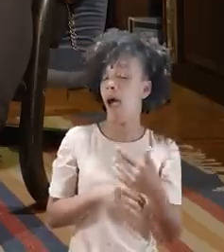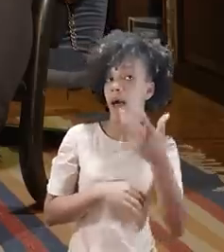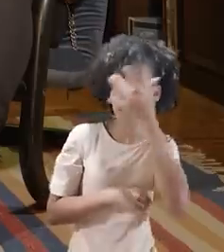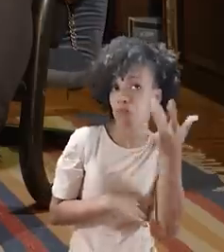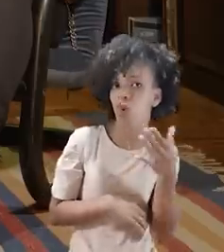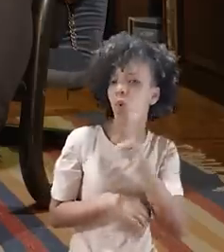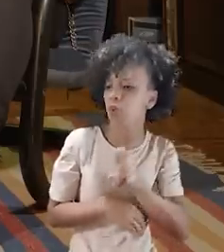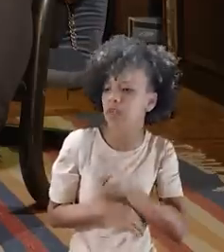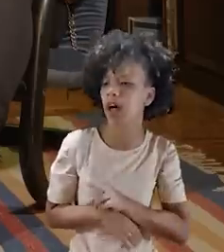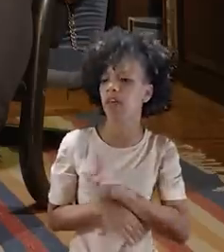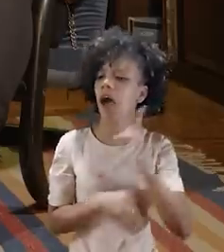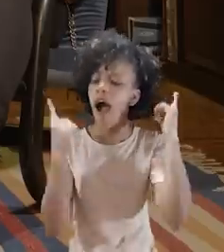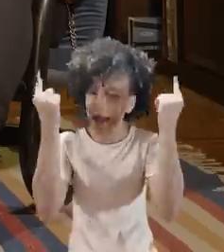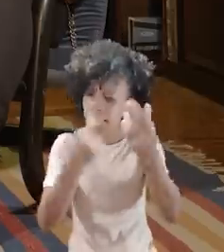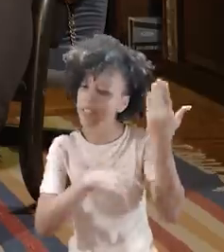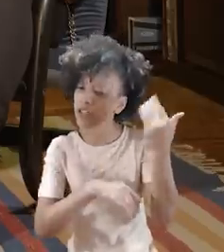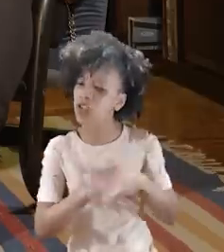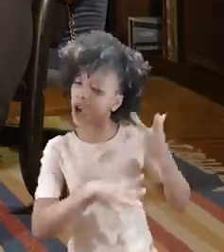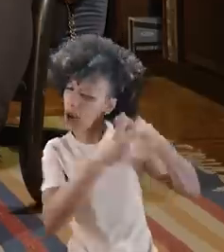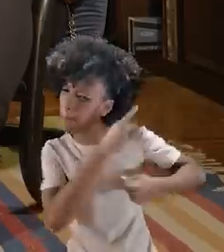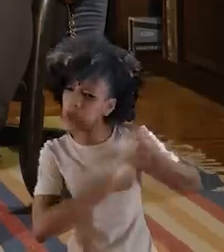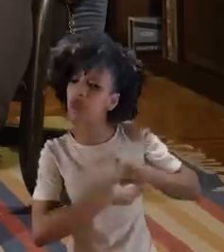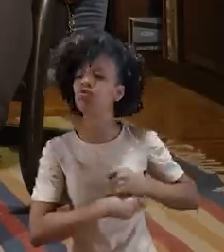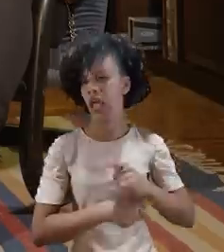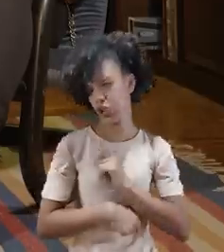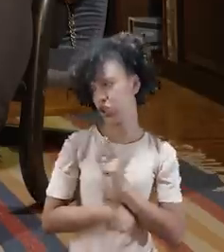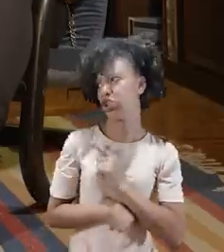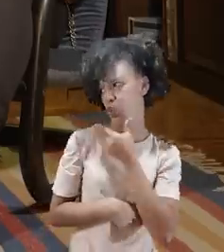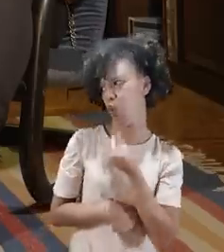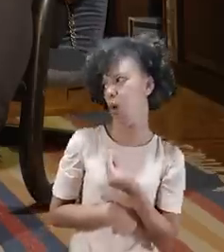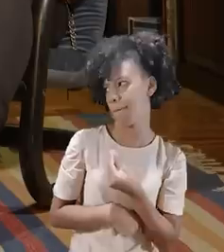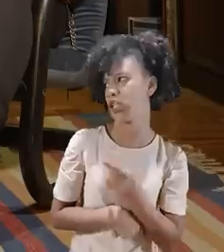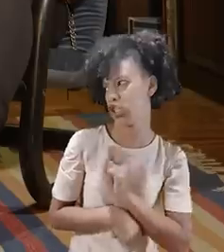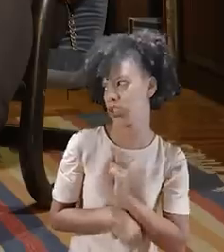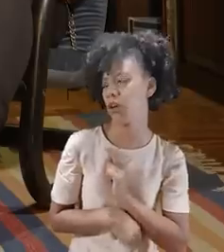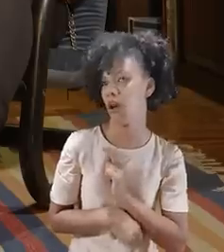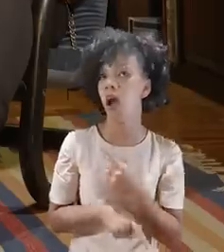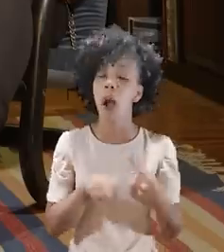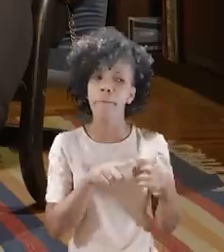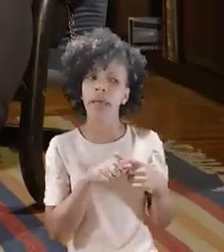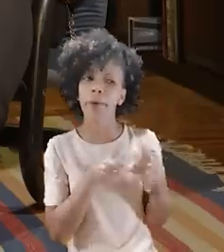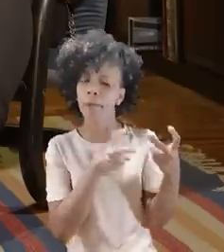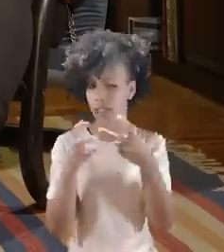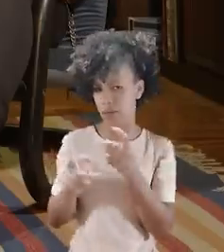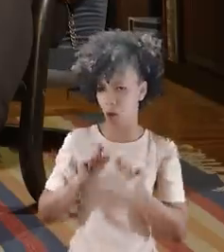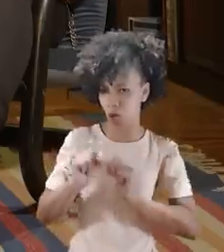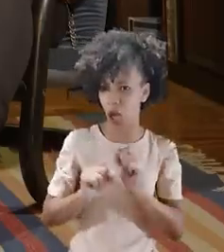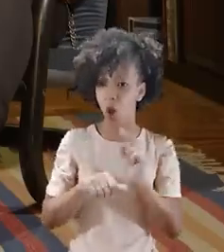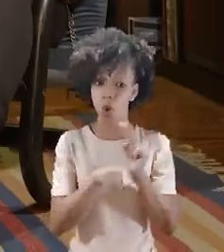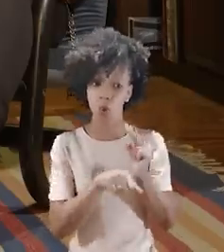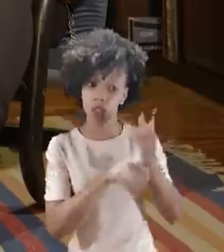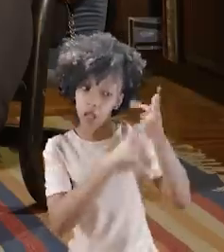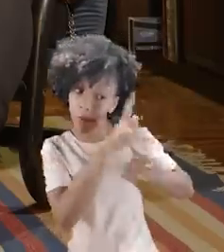o cara usava né Grécia antiga cabelo comprido tá ligado era uma coisa Como assim né É porque eu tenho que eu vejo É acho que